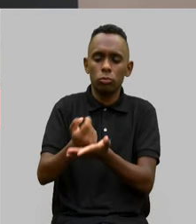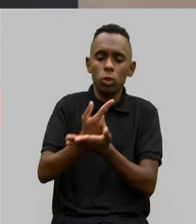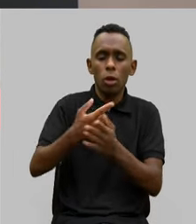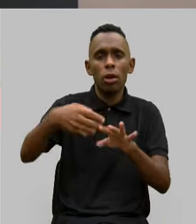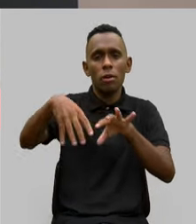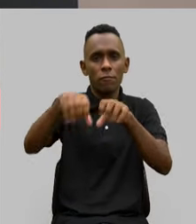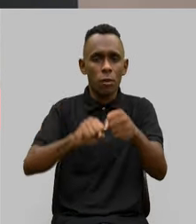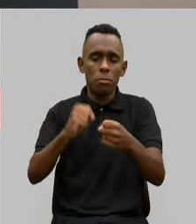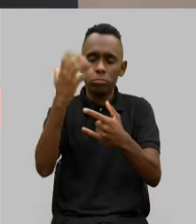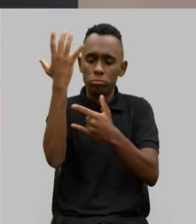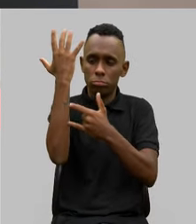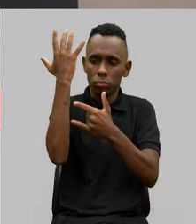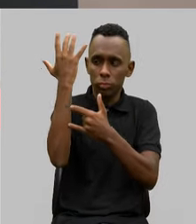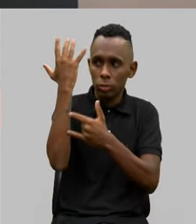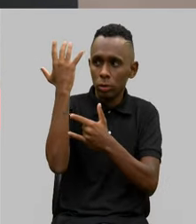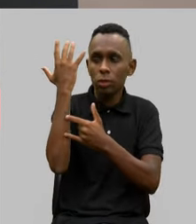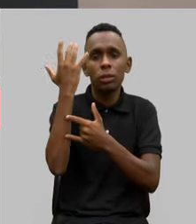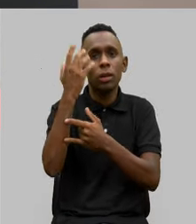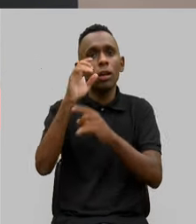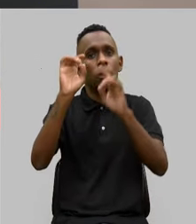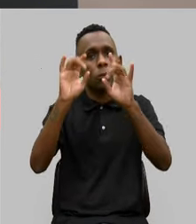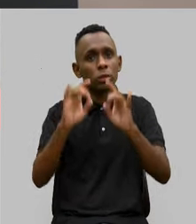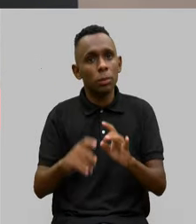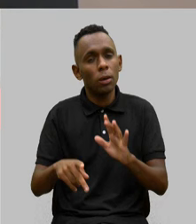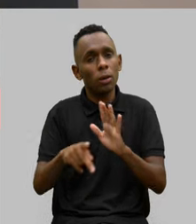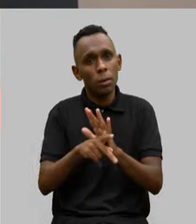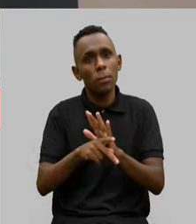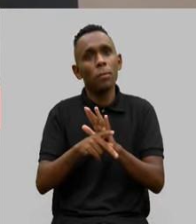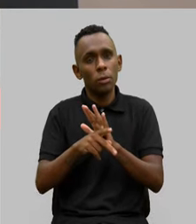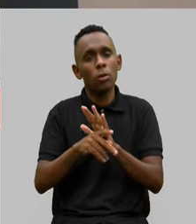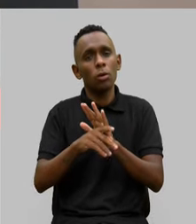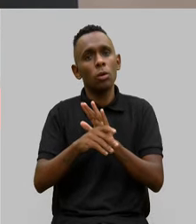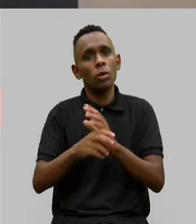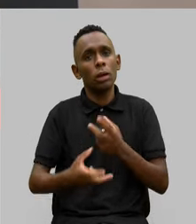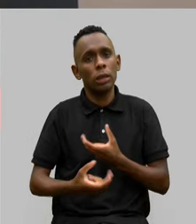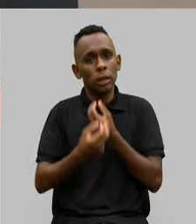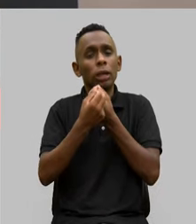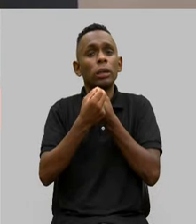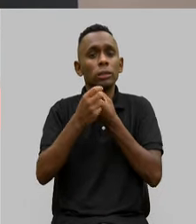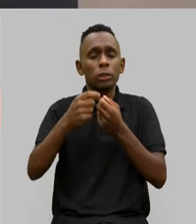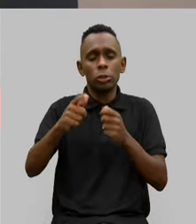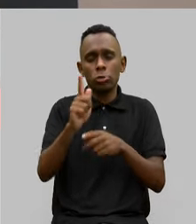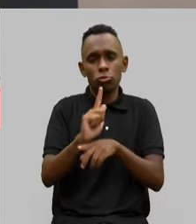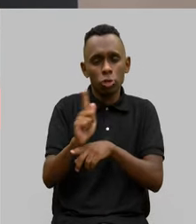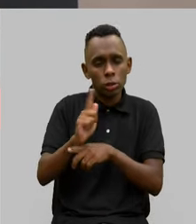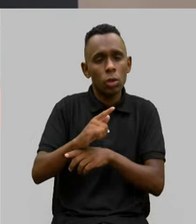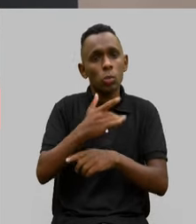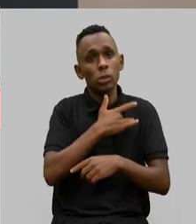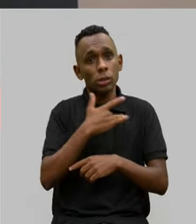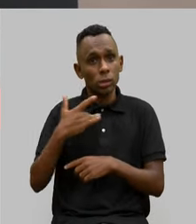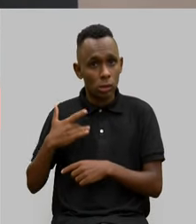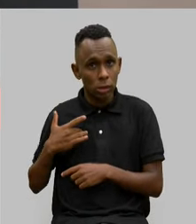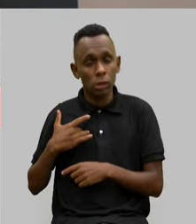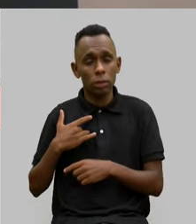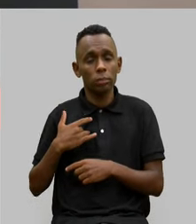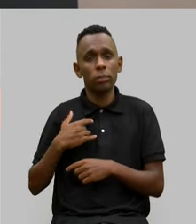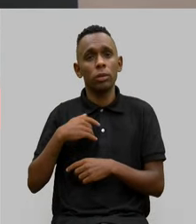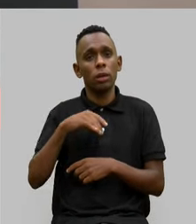pela UFMG especialista em oncologia MBA em gestão em saúde pela